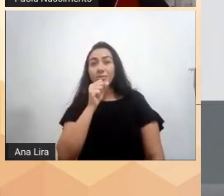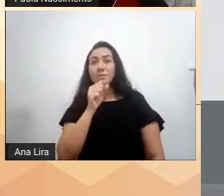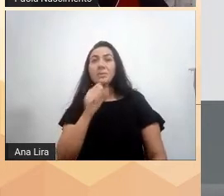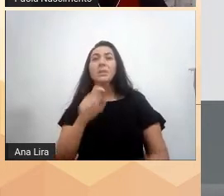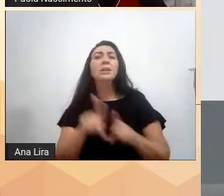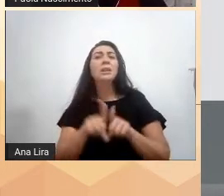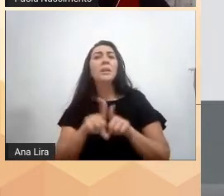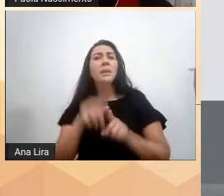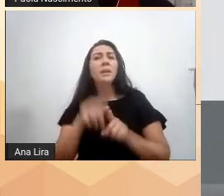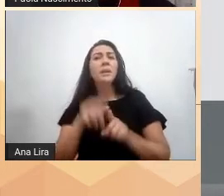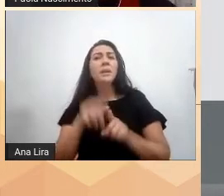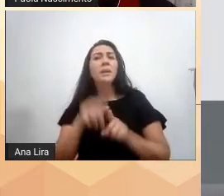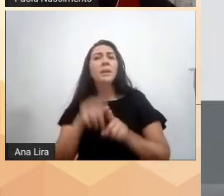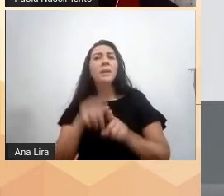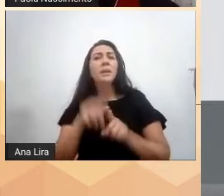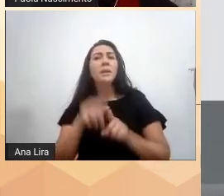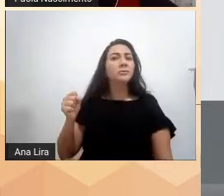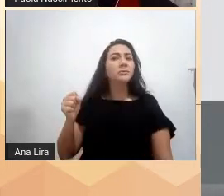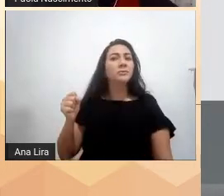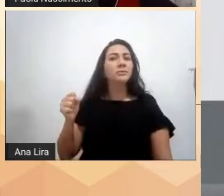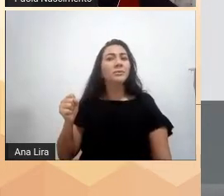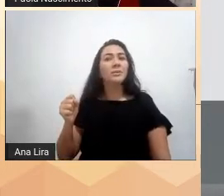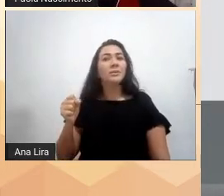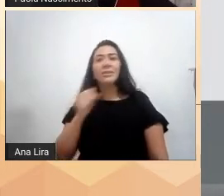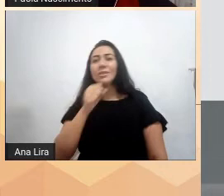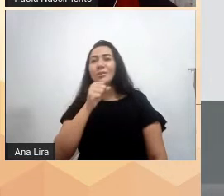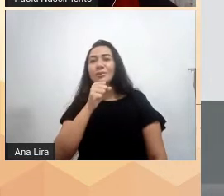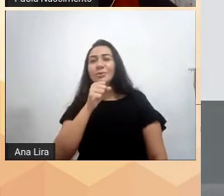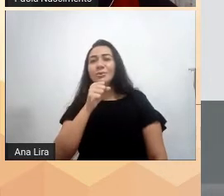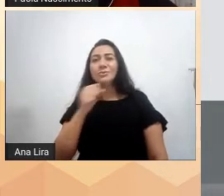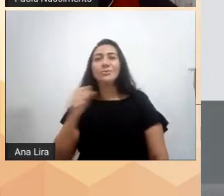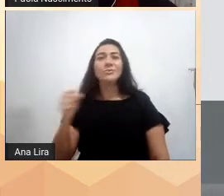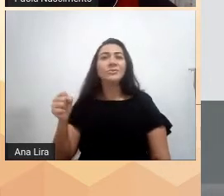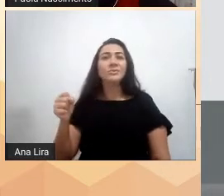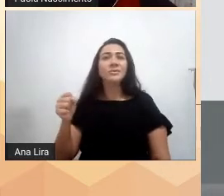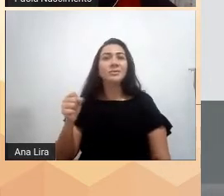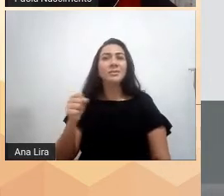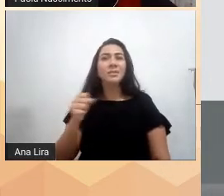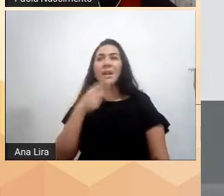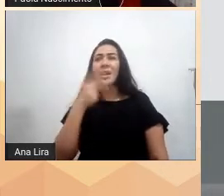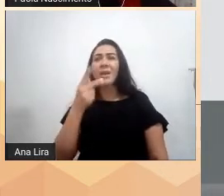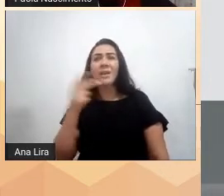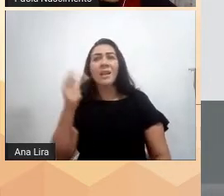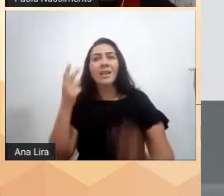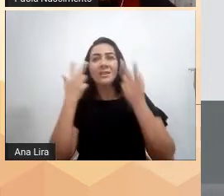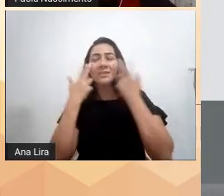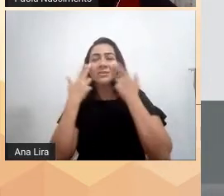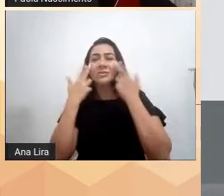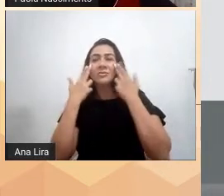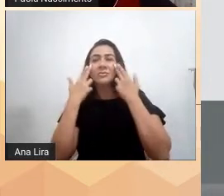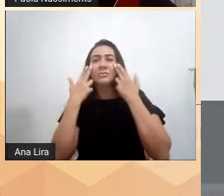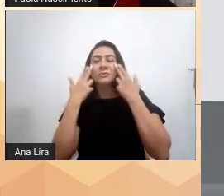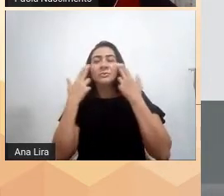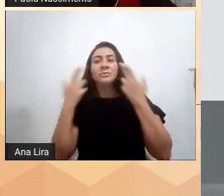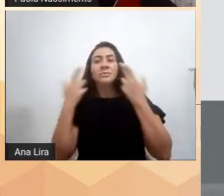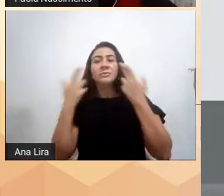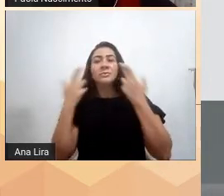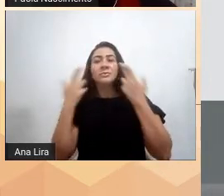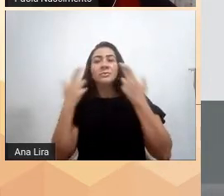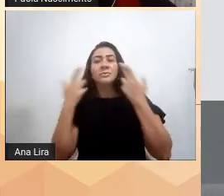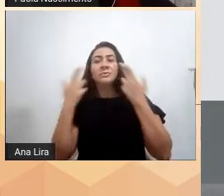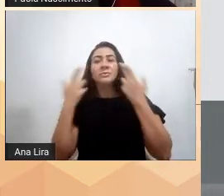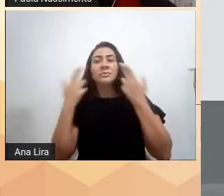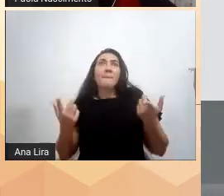microfone da boca dele, e ele falava normal, para que as pessoas que estavam na plateia